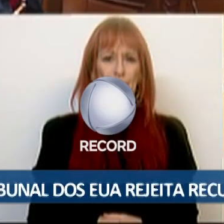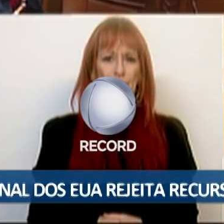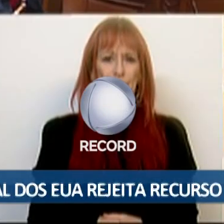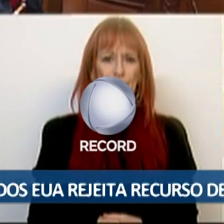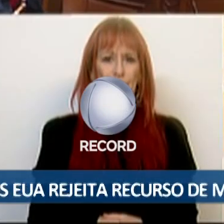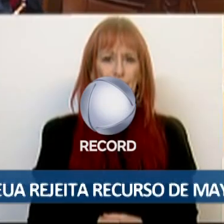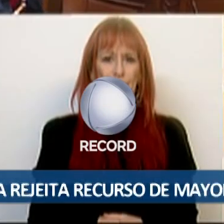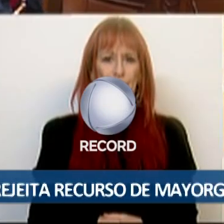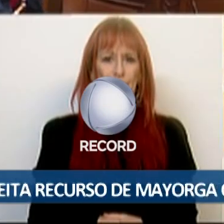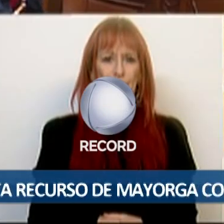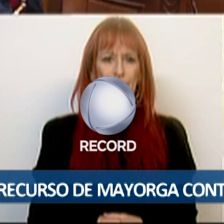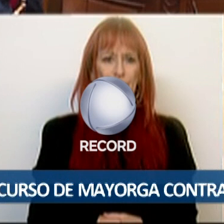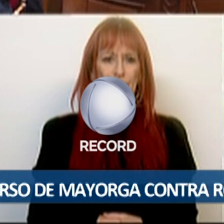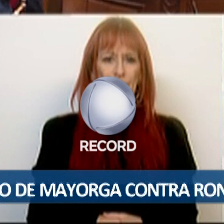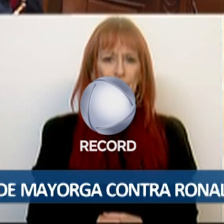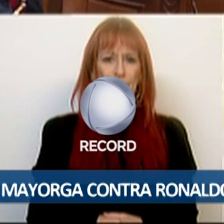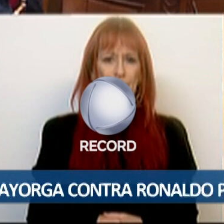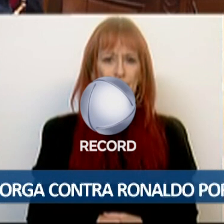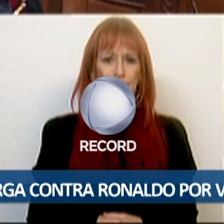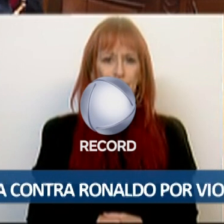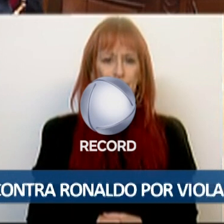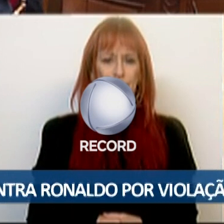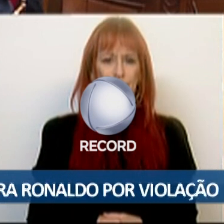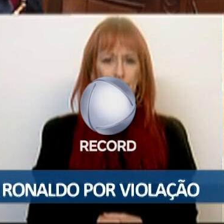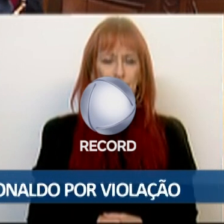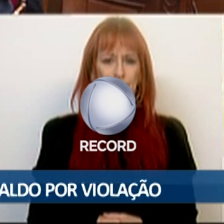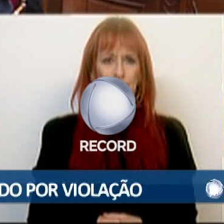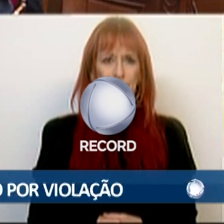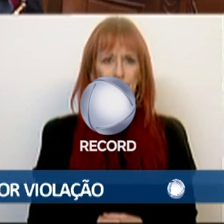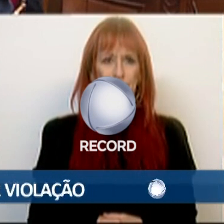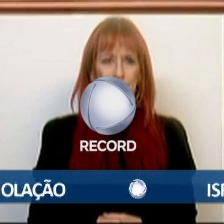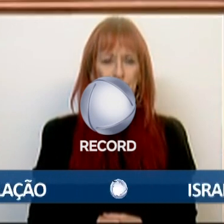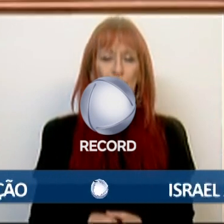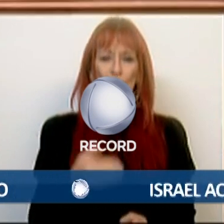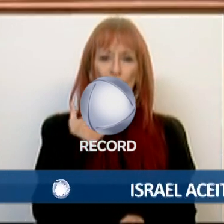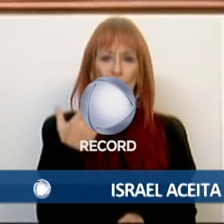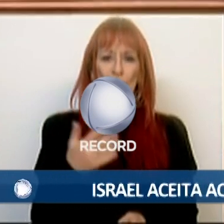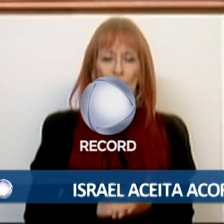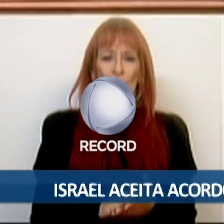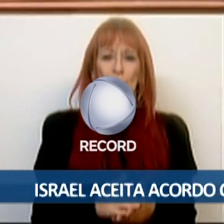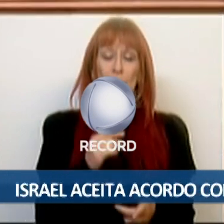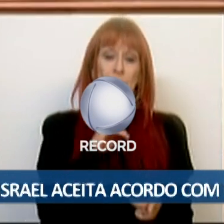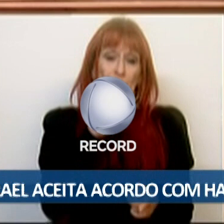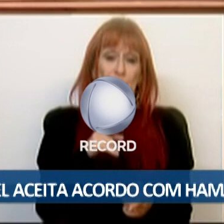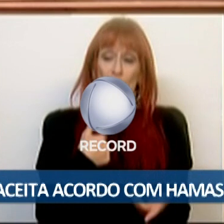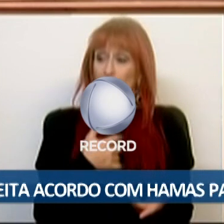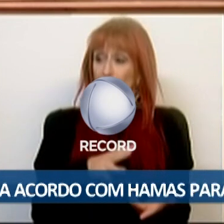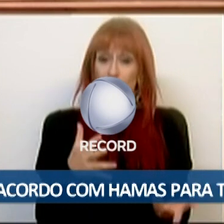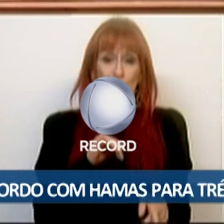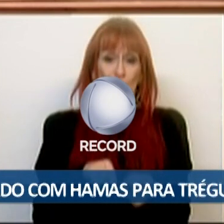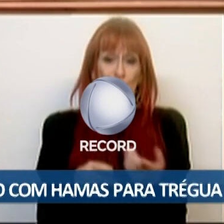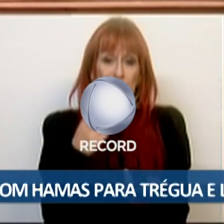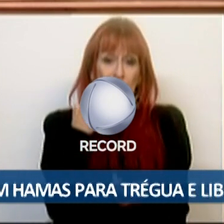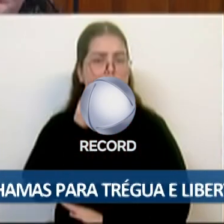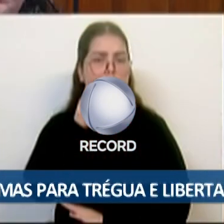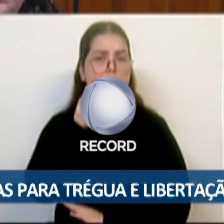Foi uma verdadeira chuva de críticas diretas para o Governo Socialista. Foram recebidas pela ministra Ana